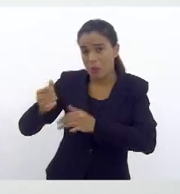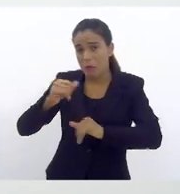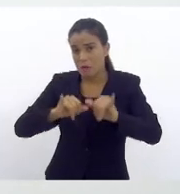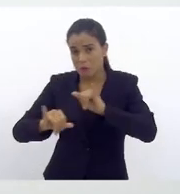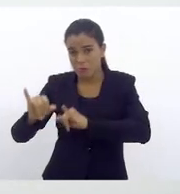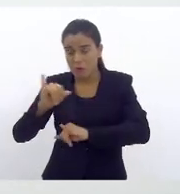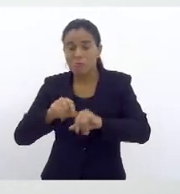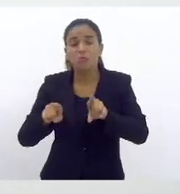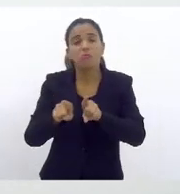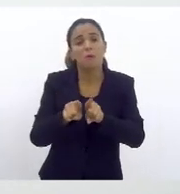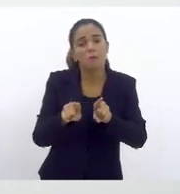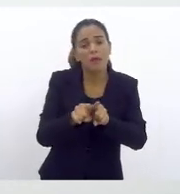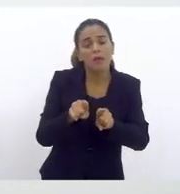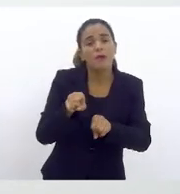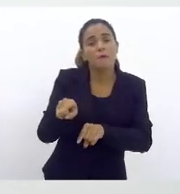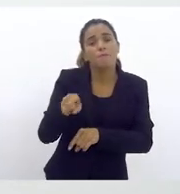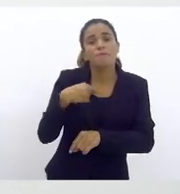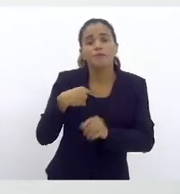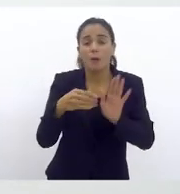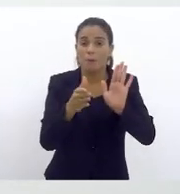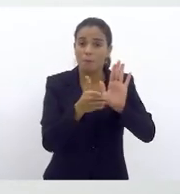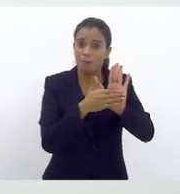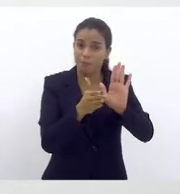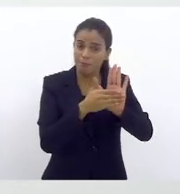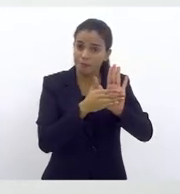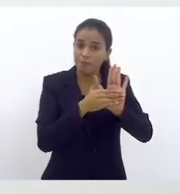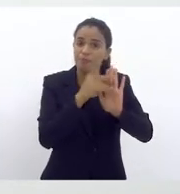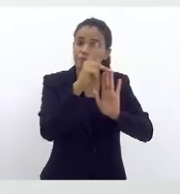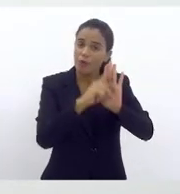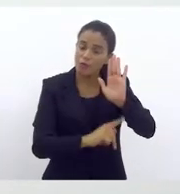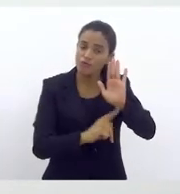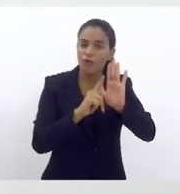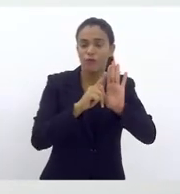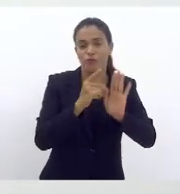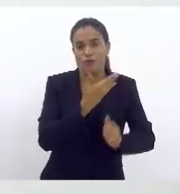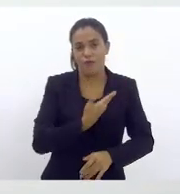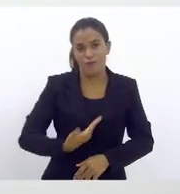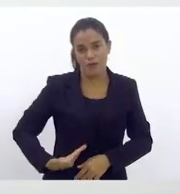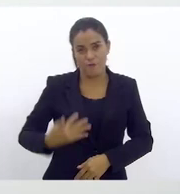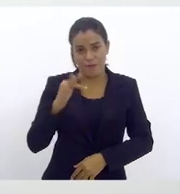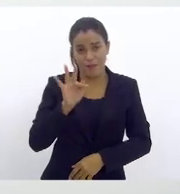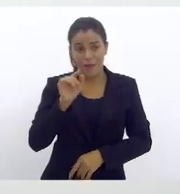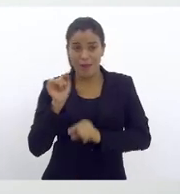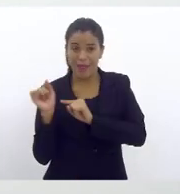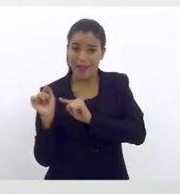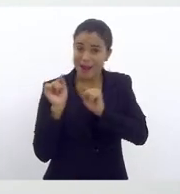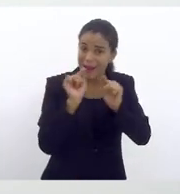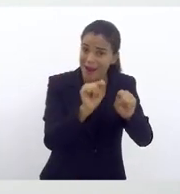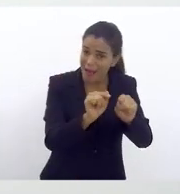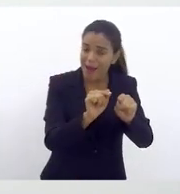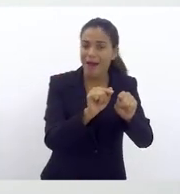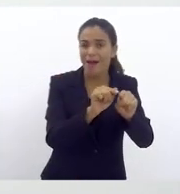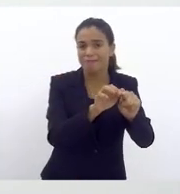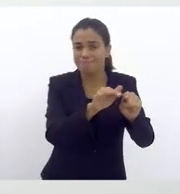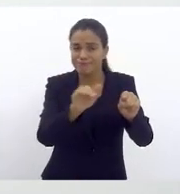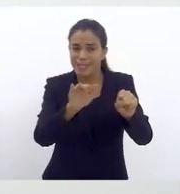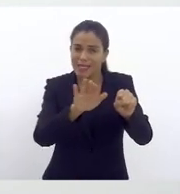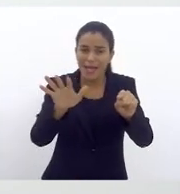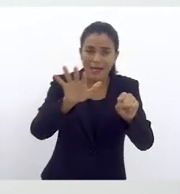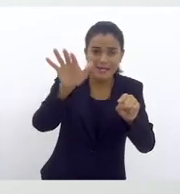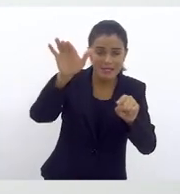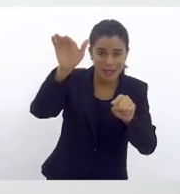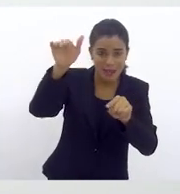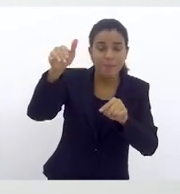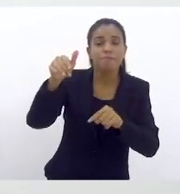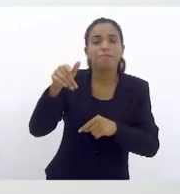revitalizado ou menos esse é o projeto do governo federal é lá que deve se produzir e deverão se produzir os intermediários